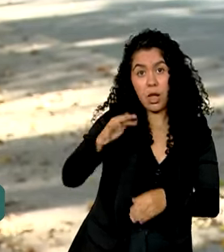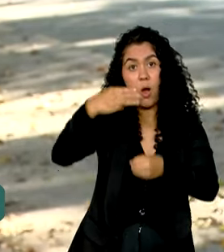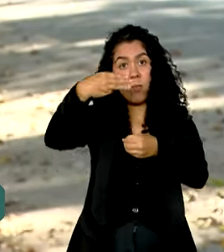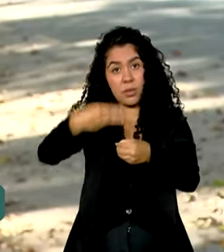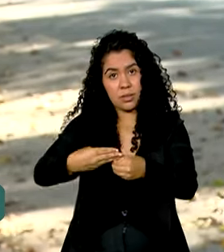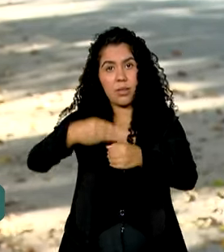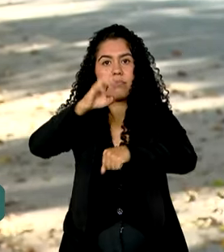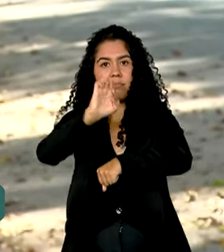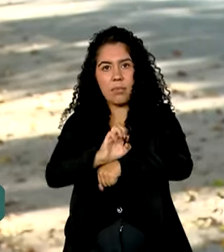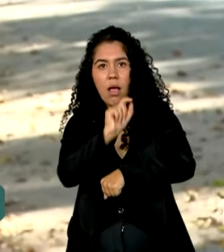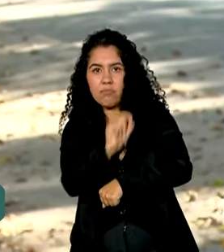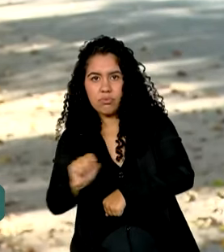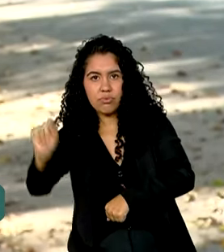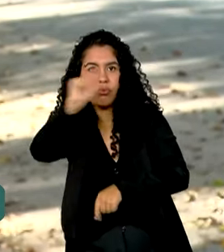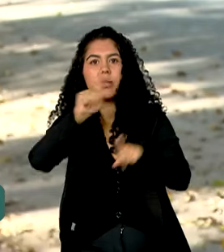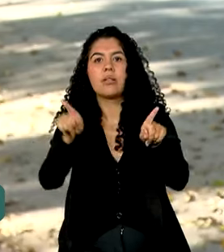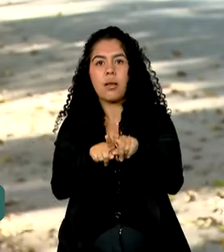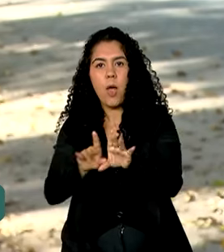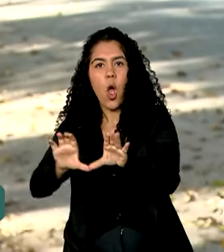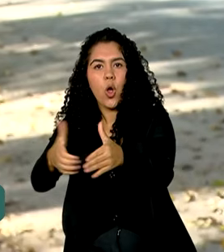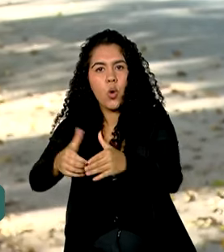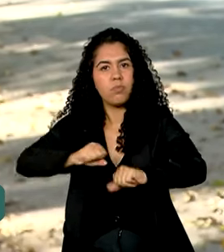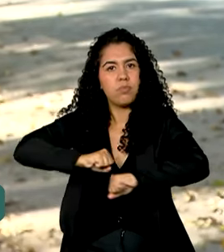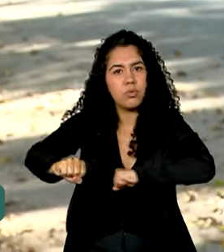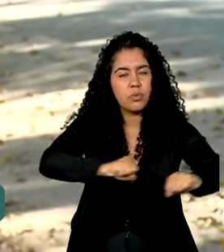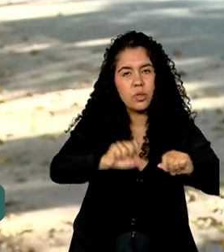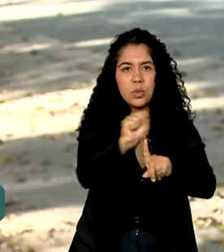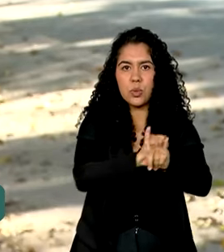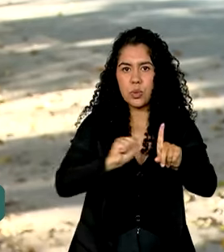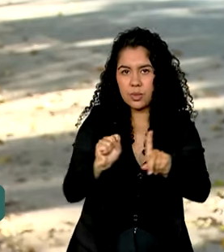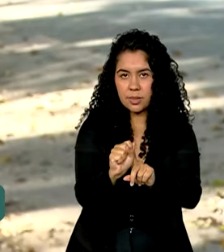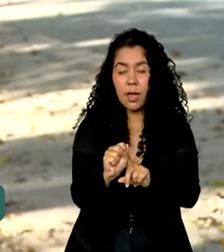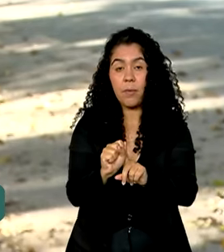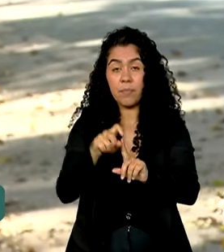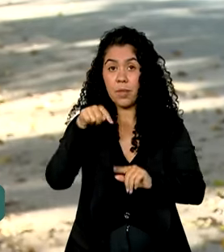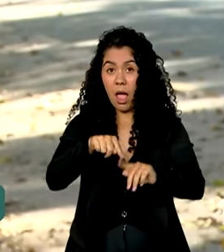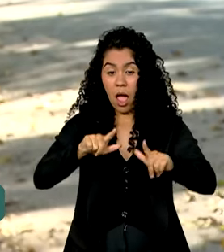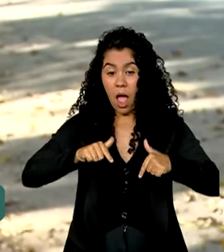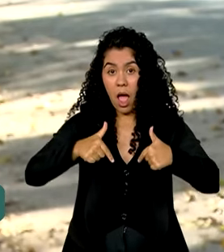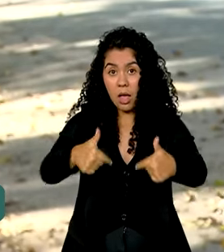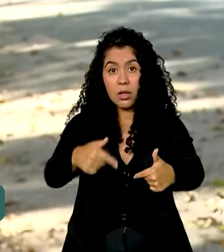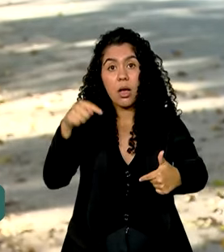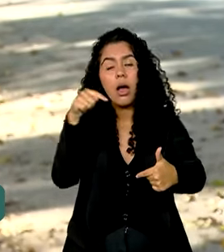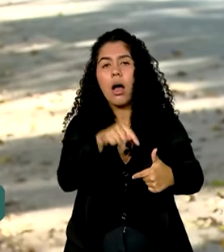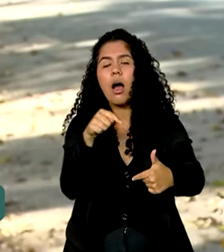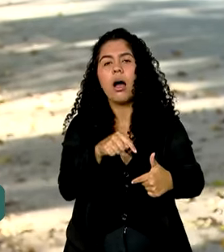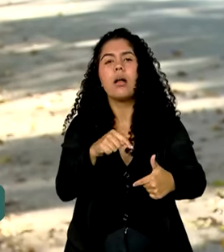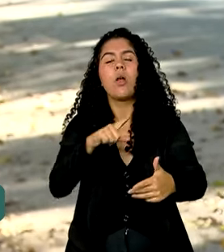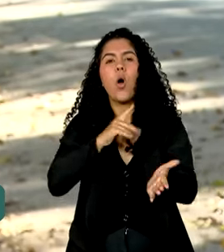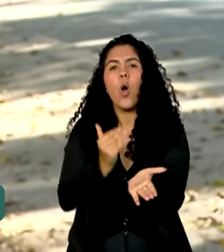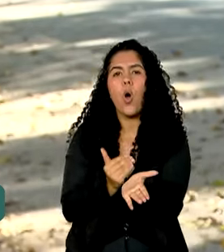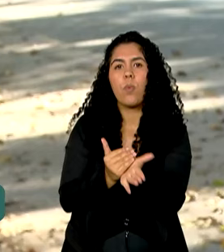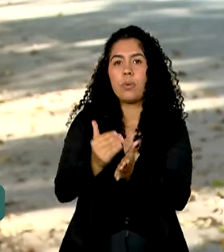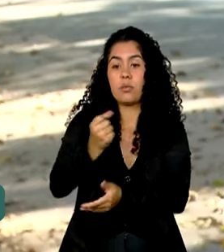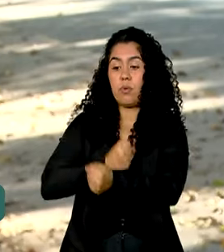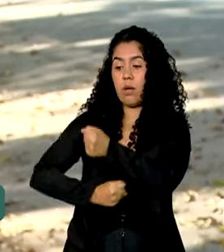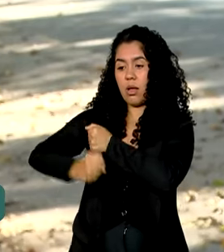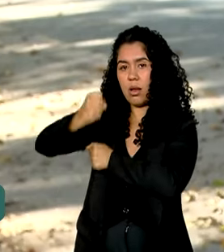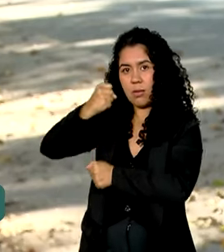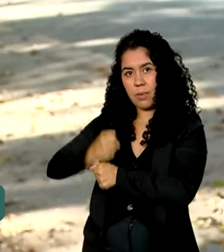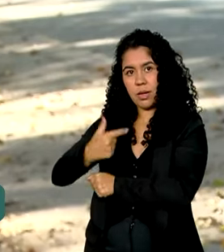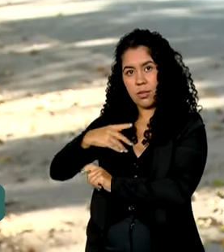municípios, movimentos sociais e entidades. Essa operação, essa iniciativa teve início no ano